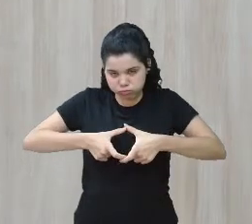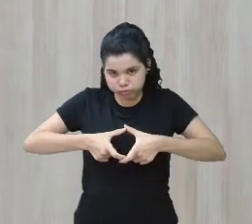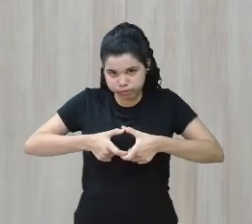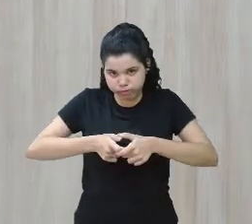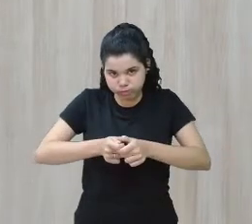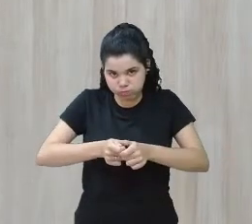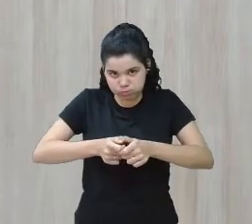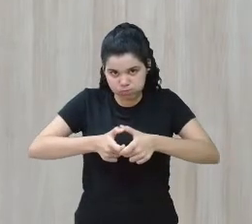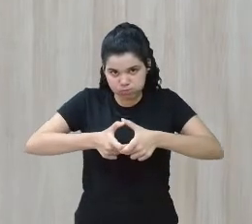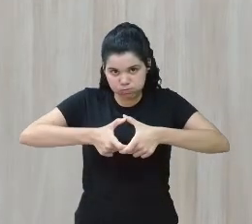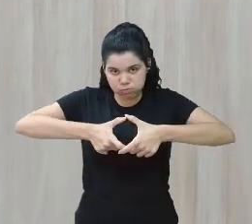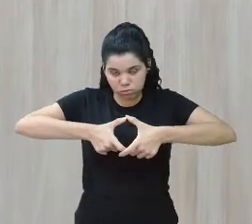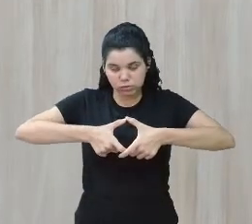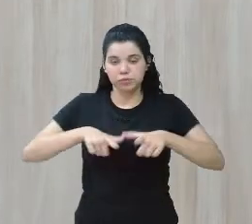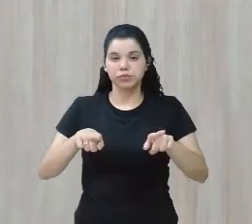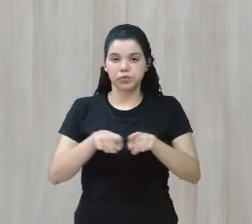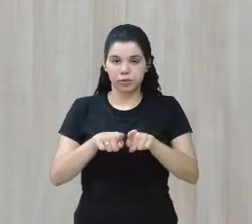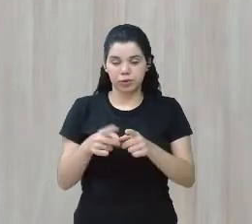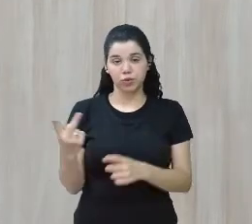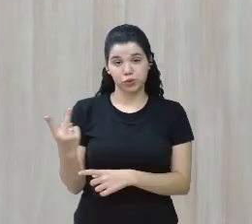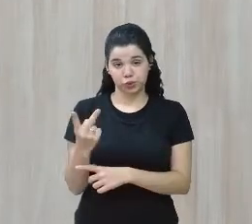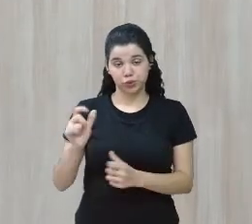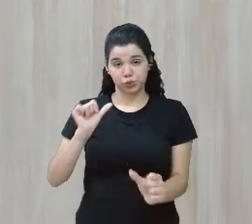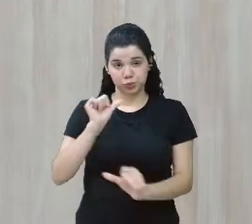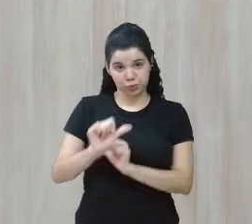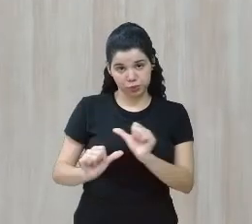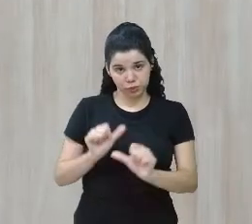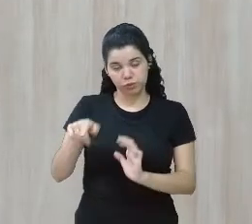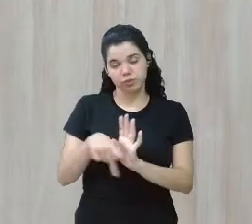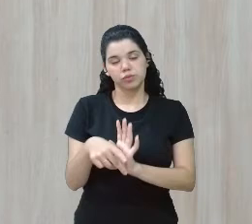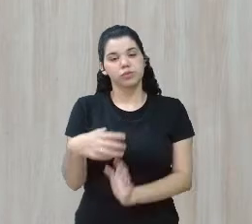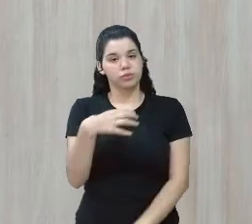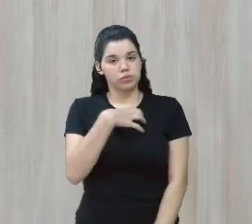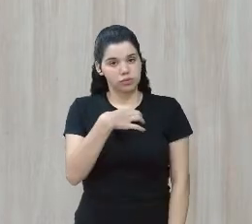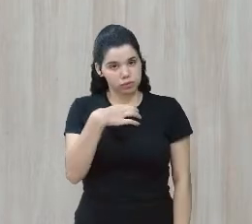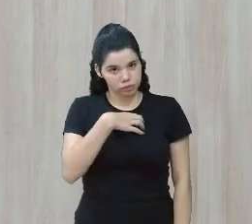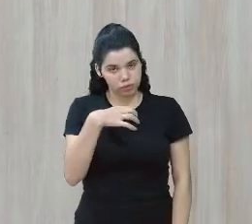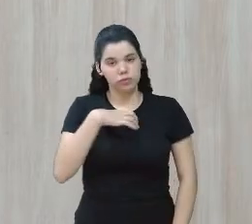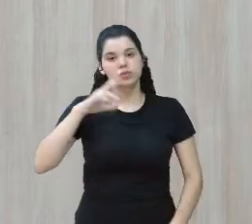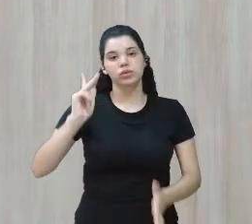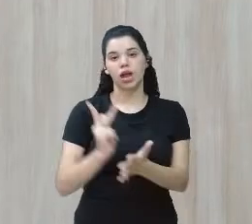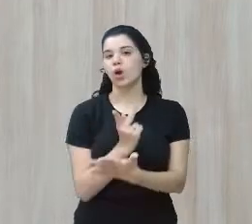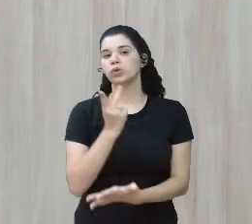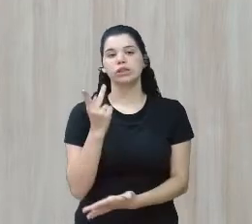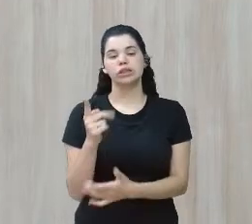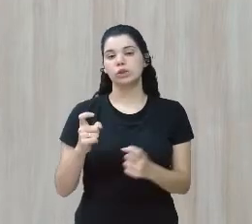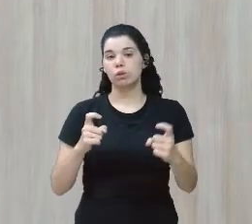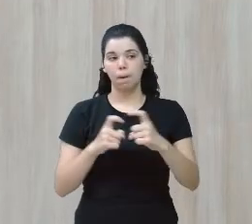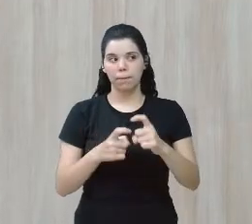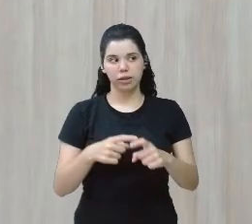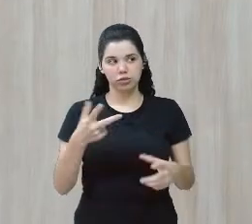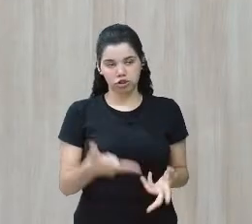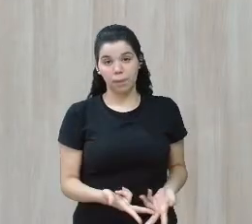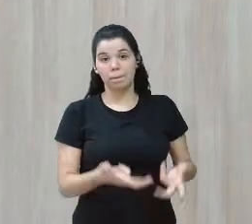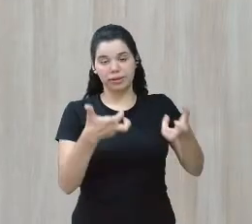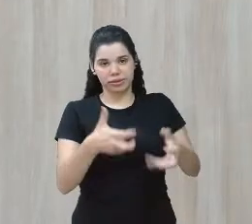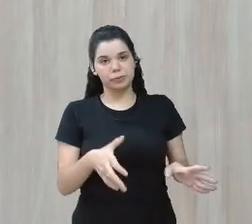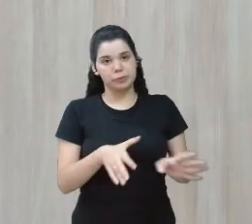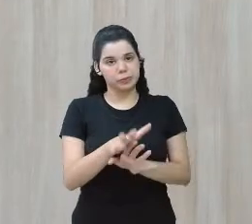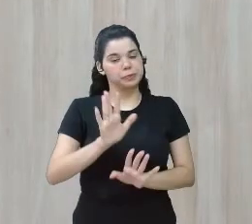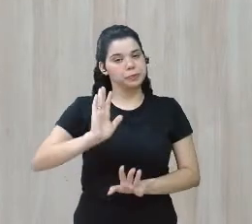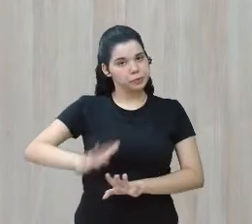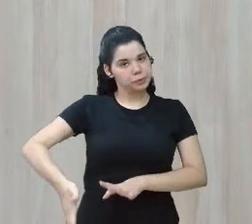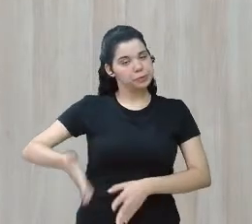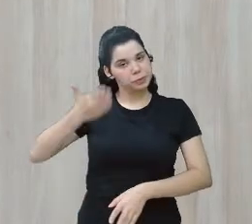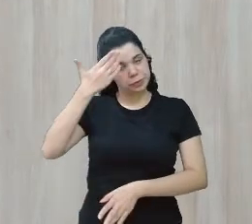tanto no tamanho como na consistência. Então, é um dos sintomas que, às vezes, o médico já alerta para isso, para